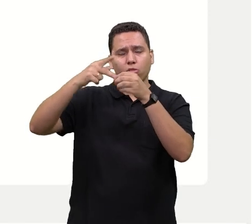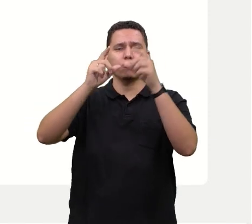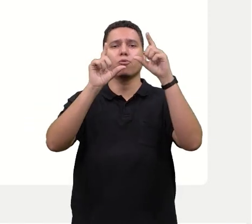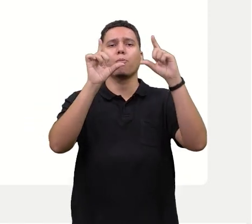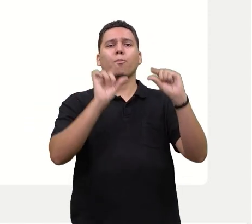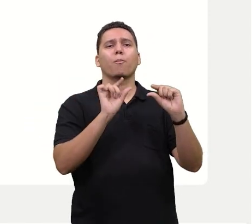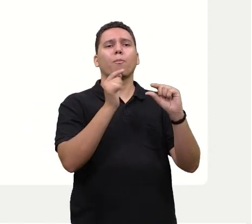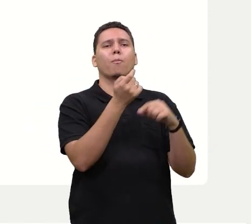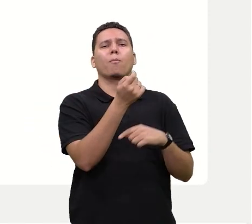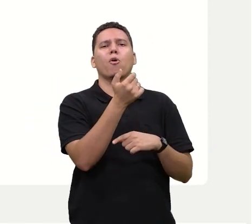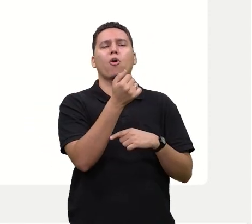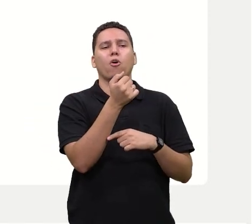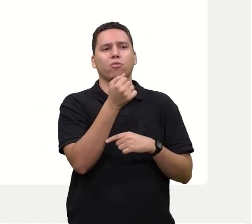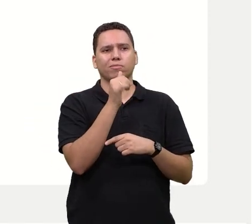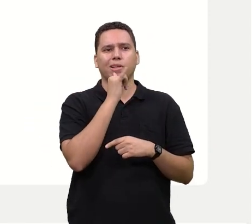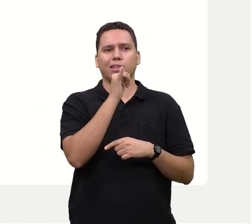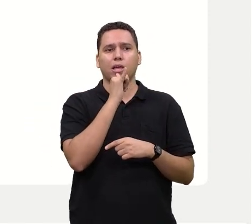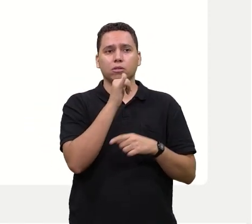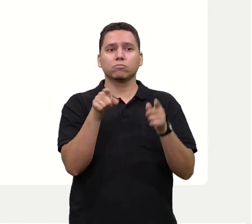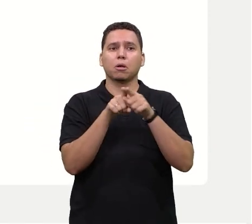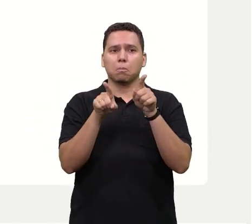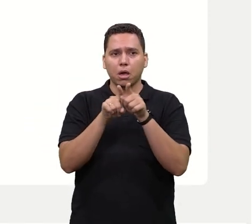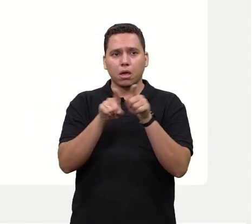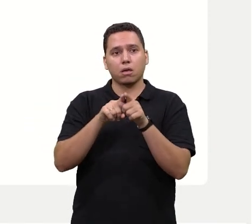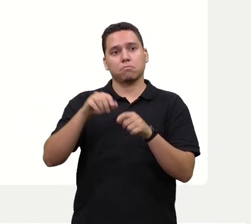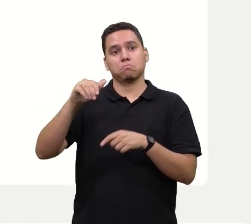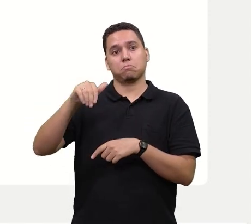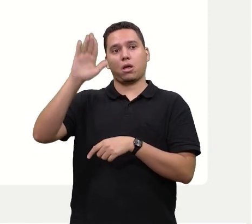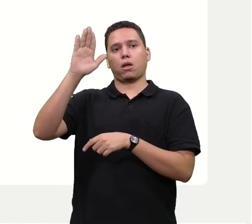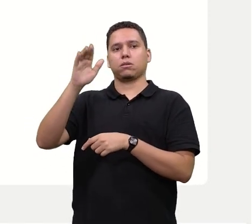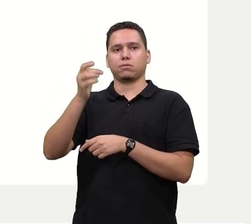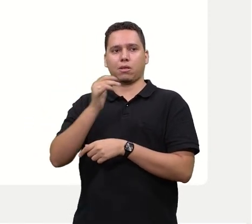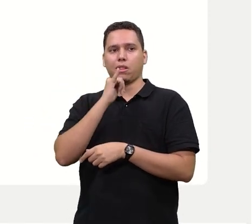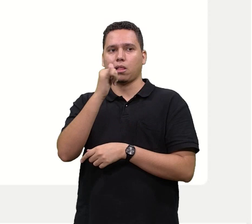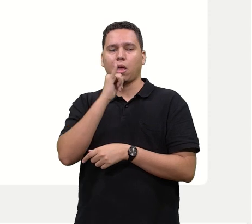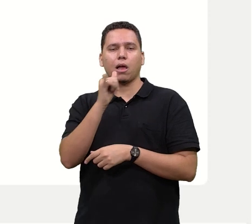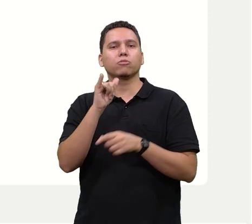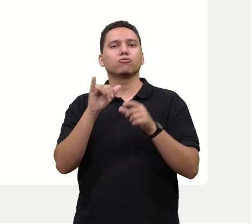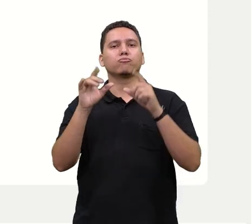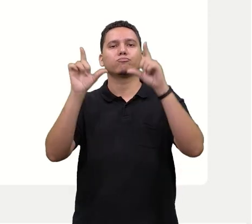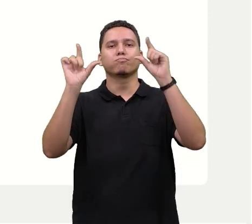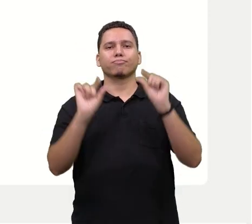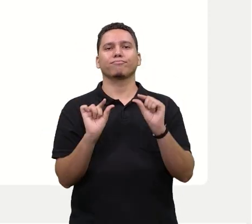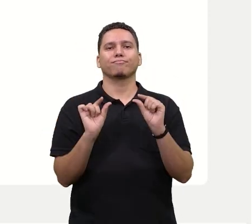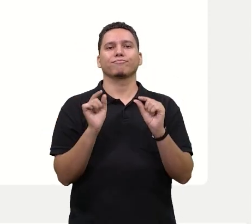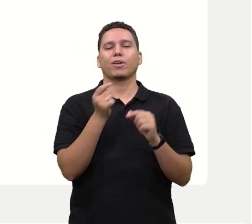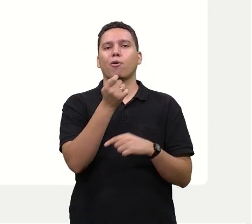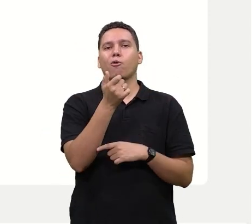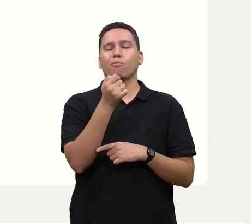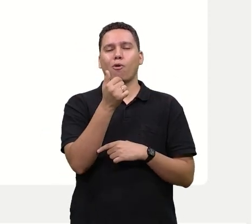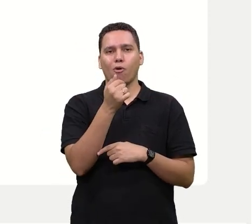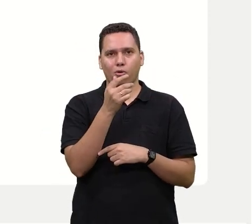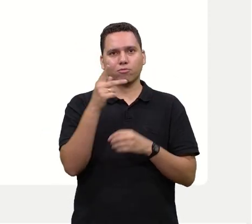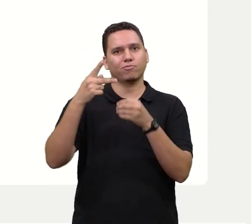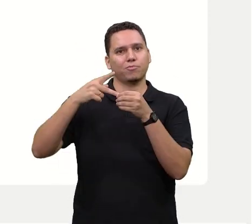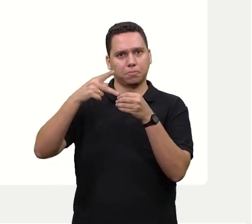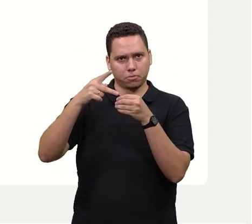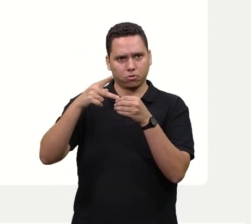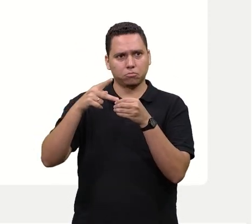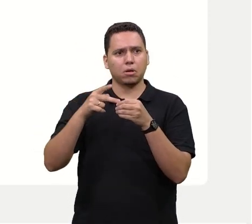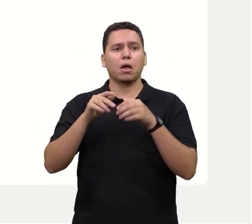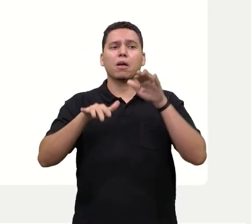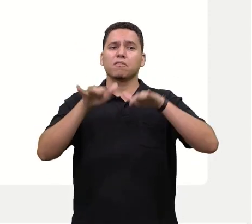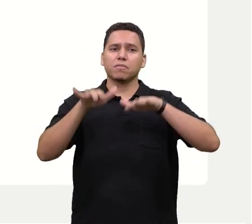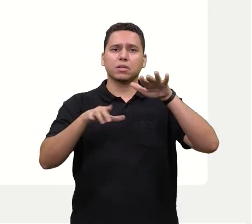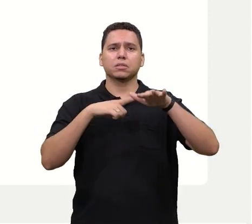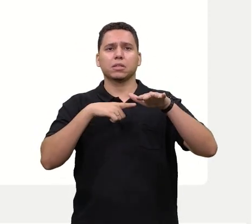configuração, nesse caso, menos elétrons que prótons. Então você vai ter, no caso do positivo, o objeto perdendo elétrons, no caso do